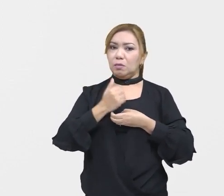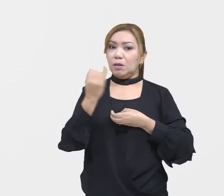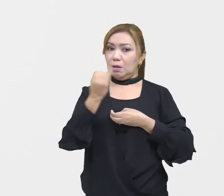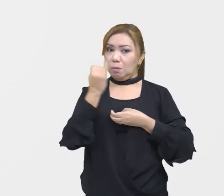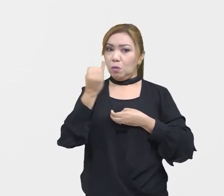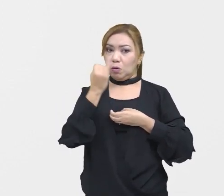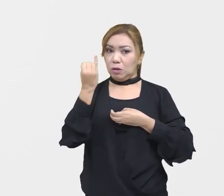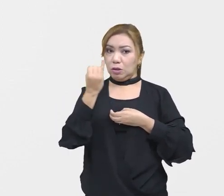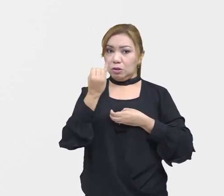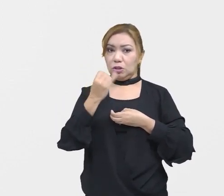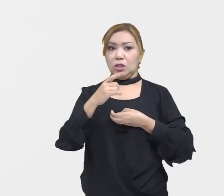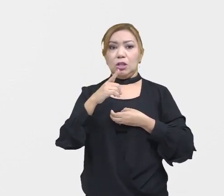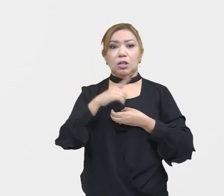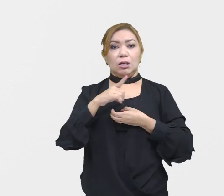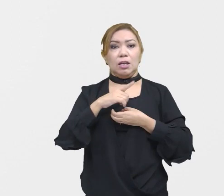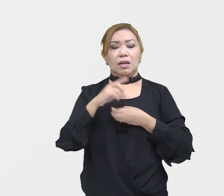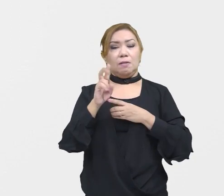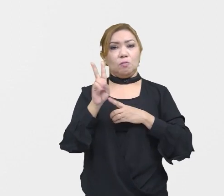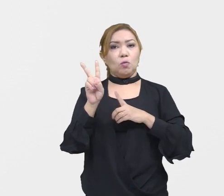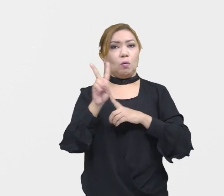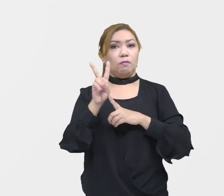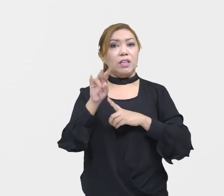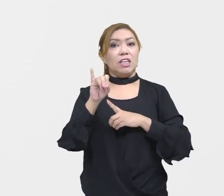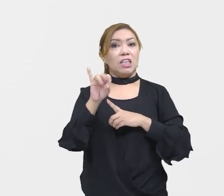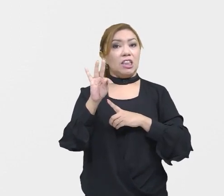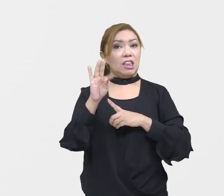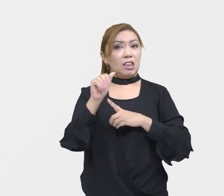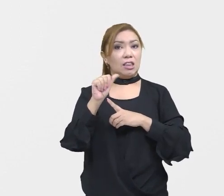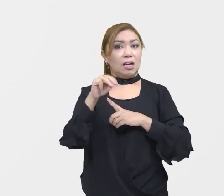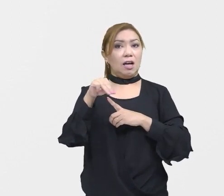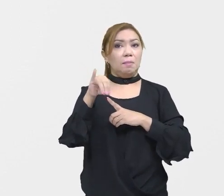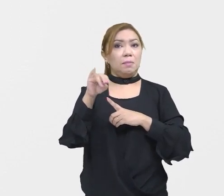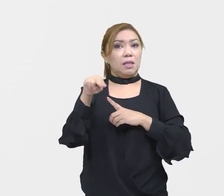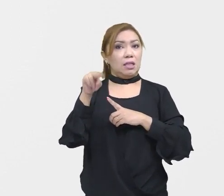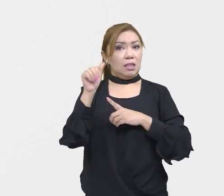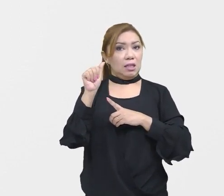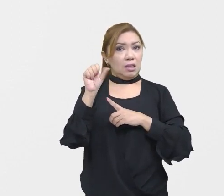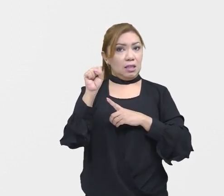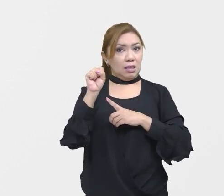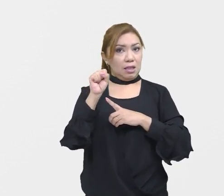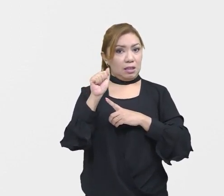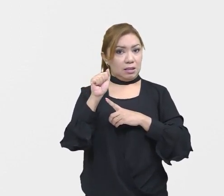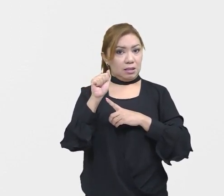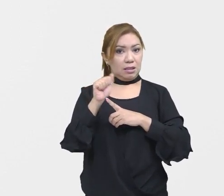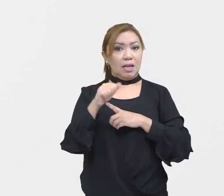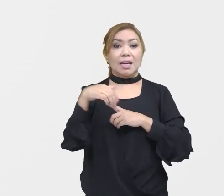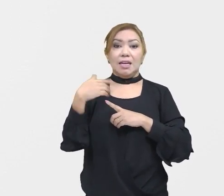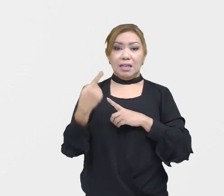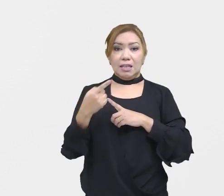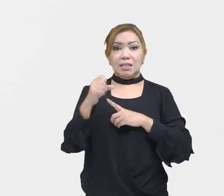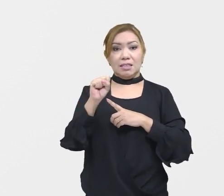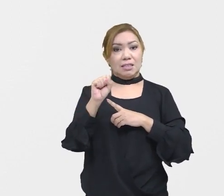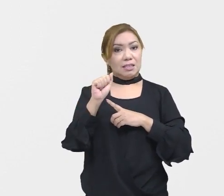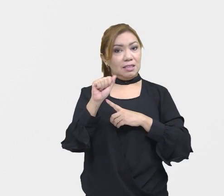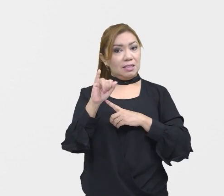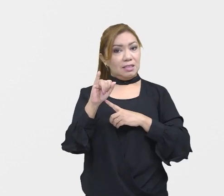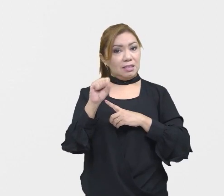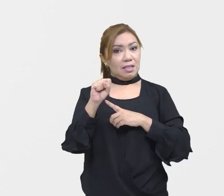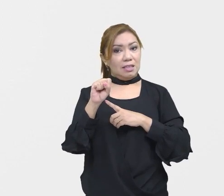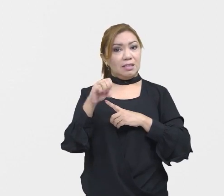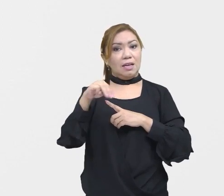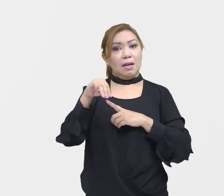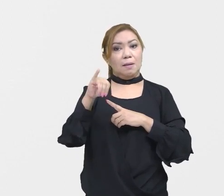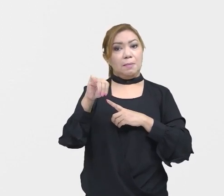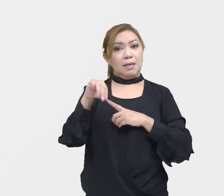existem o suor e a urina, responsáveis pela eliminação de substâncias indesejadas do